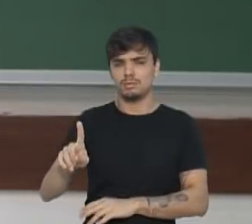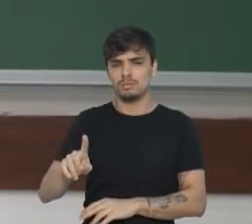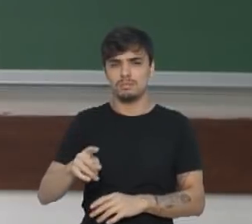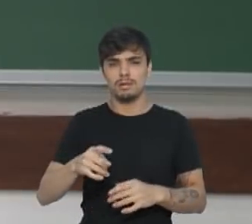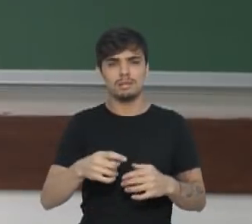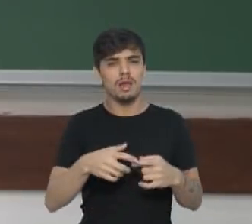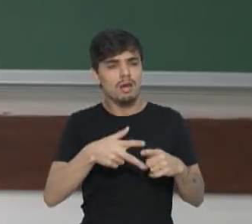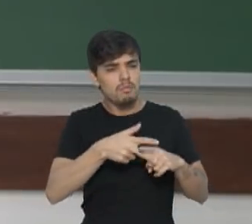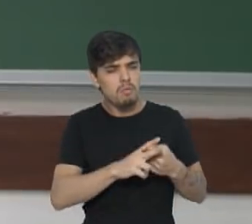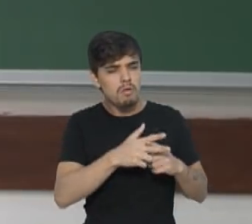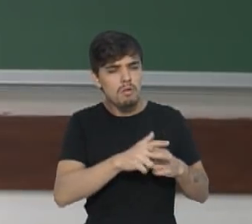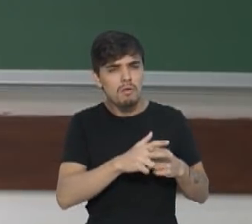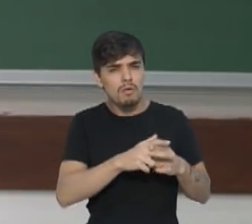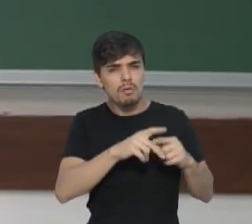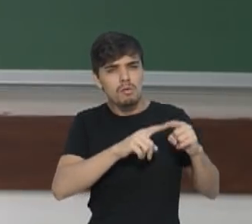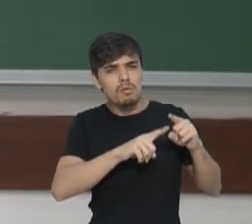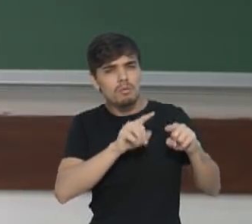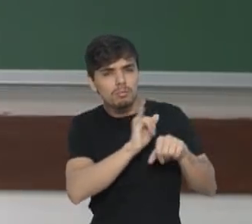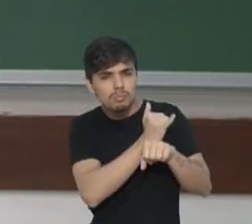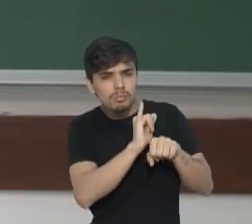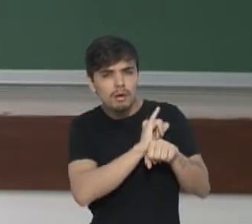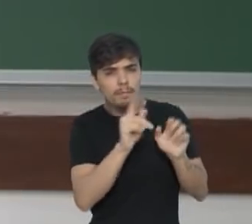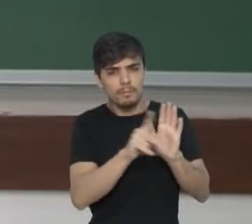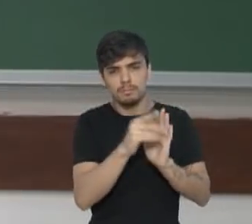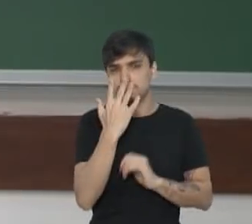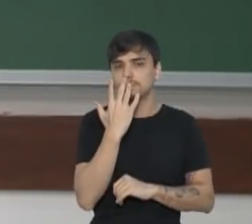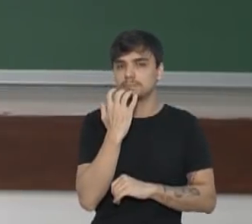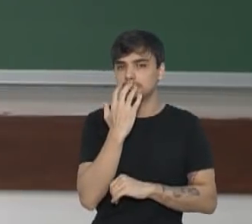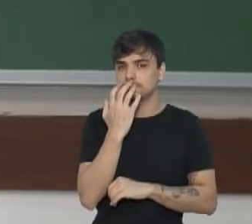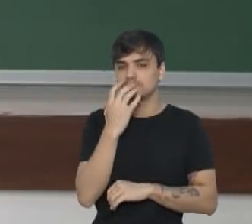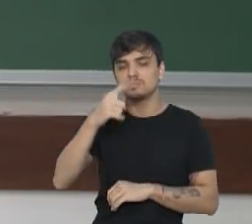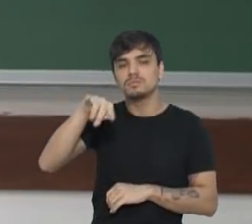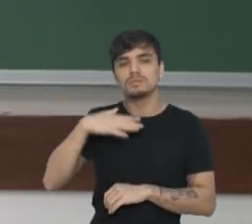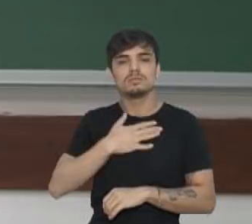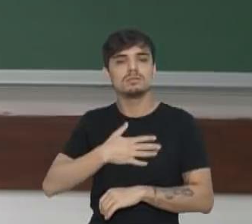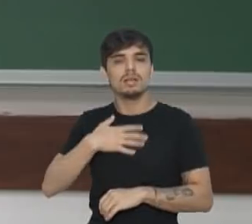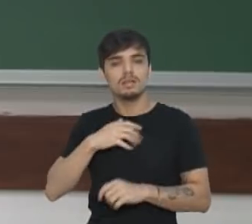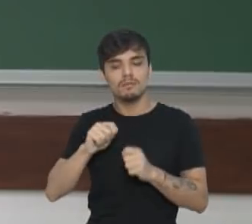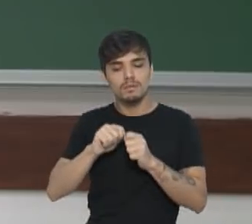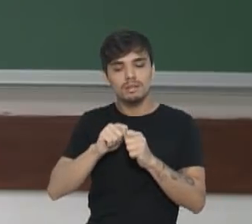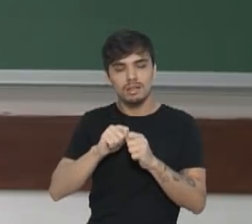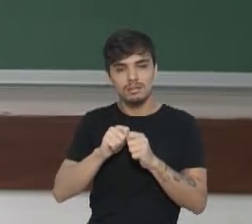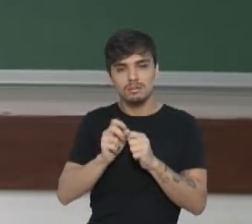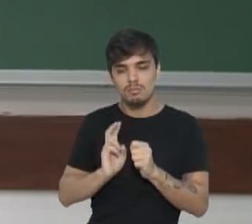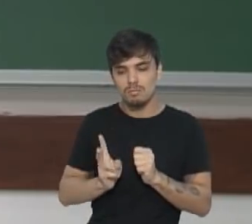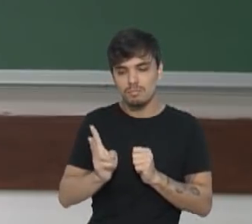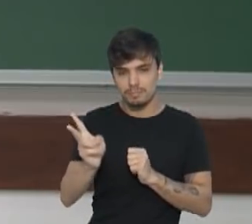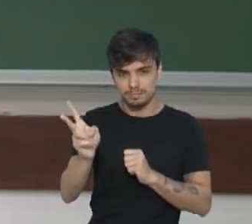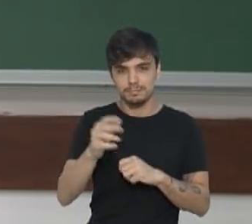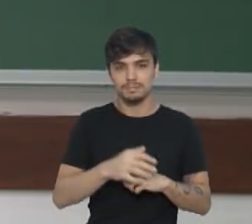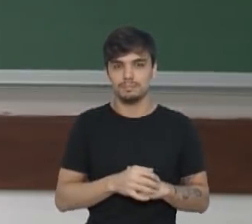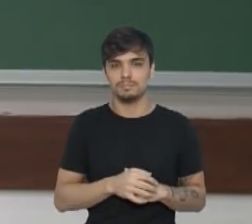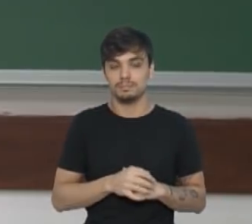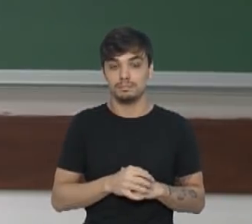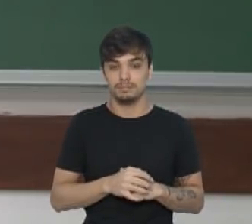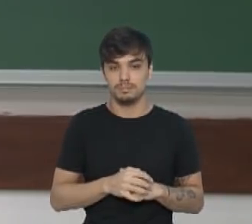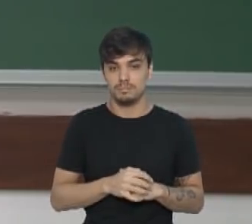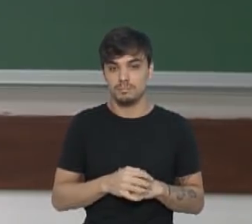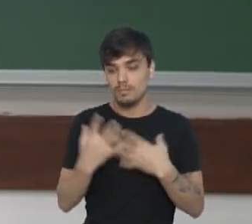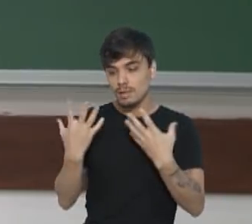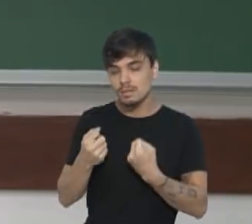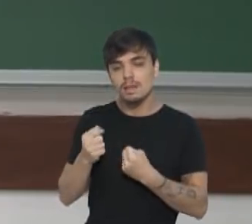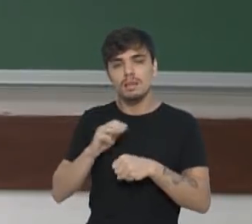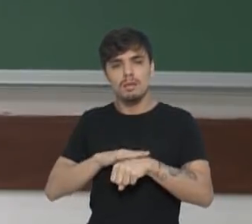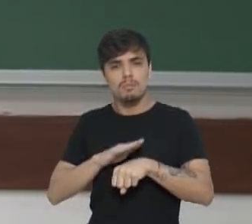diz Nietzsche. A cada momento que você vive, você gostaria de fazer isso pela eternidade? Então busque momentos em que você gostasse